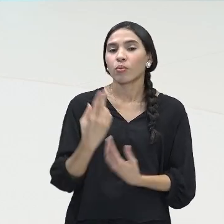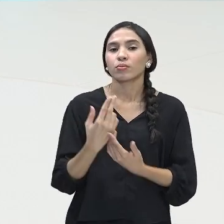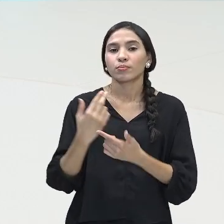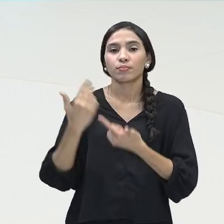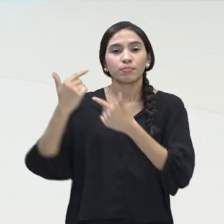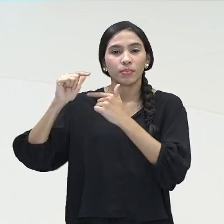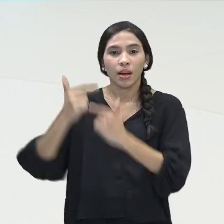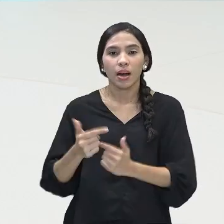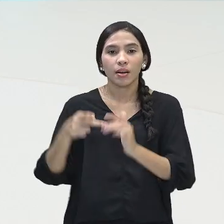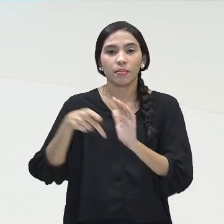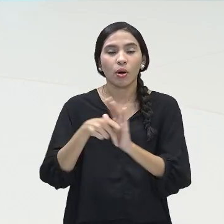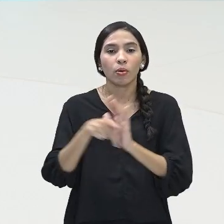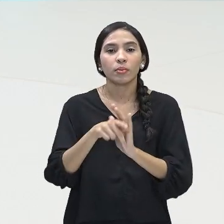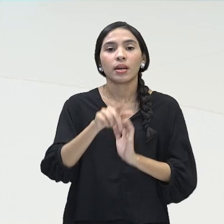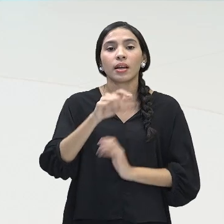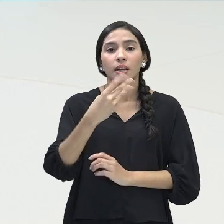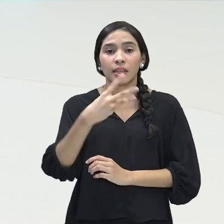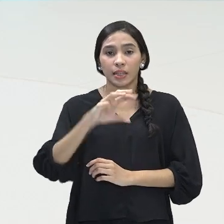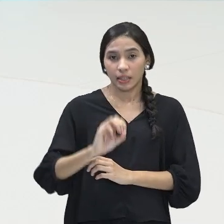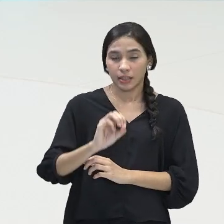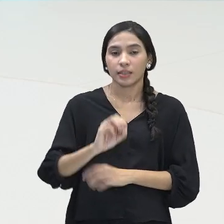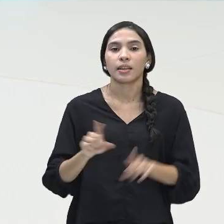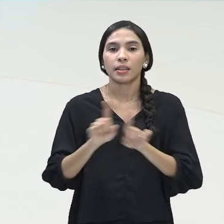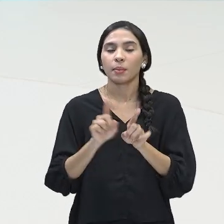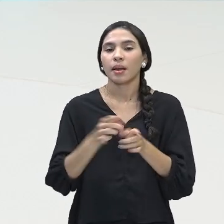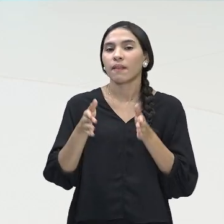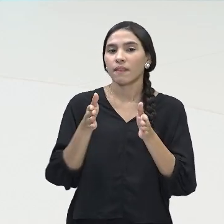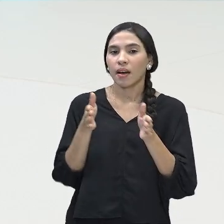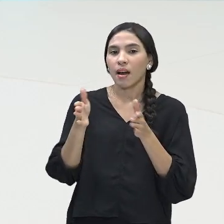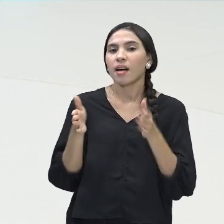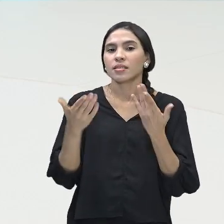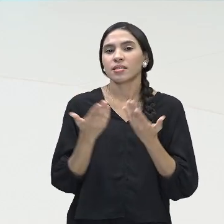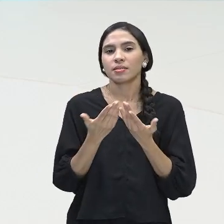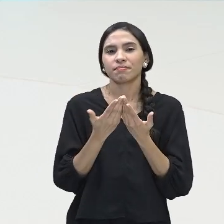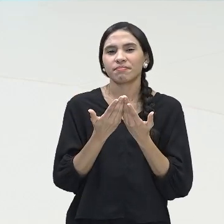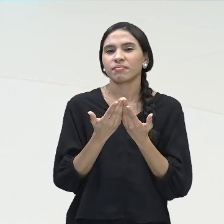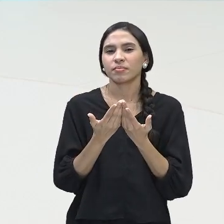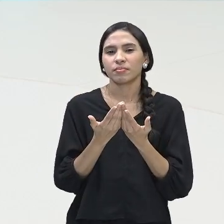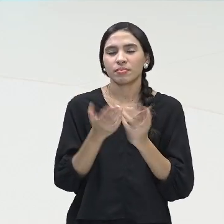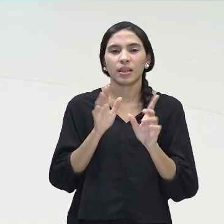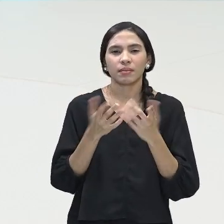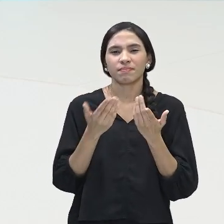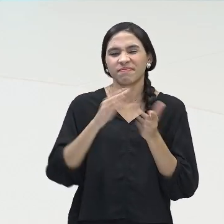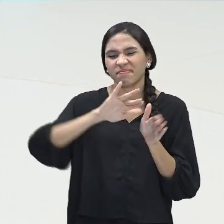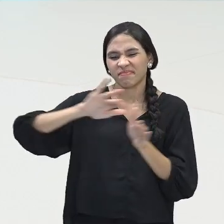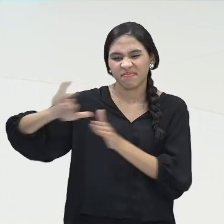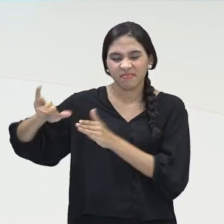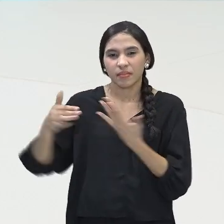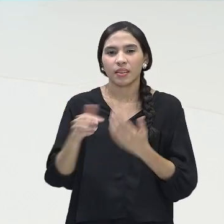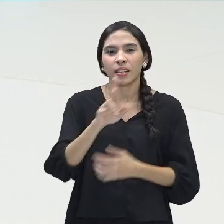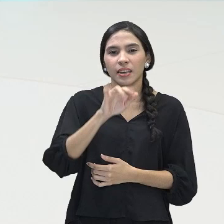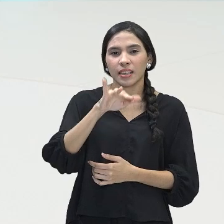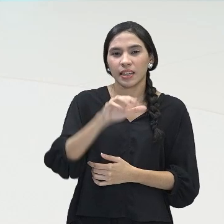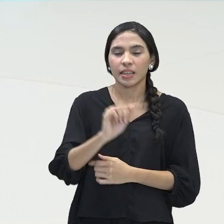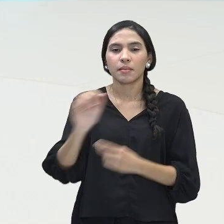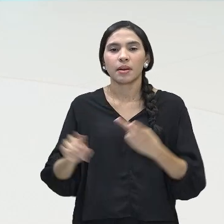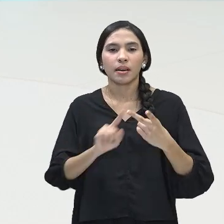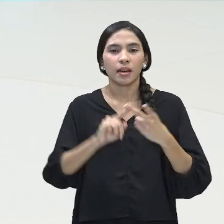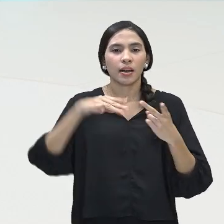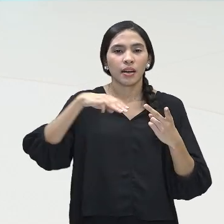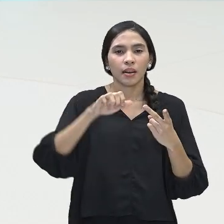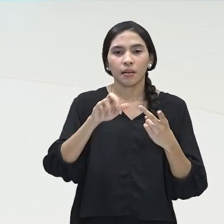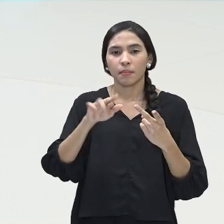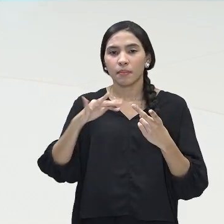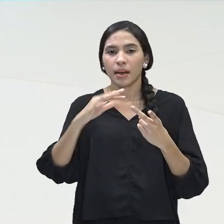de 30, além de ter essa fase, essa parte aí de não ligar muito para rima, para métrica, né? Ele já vai